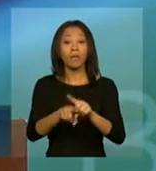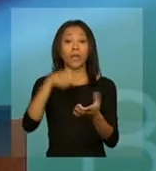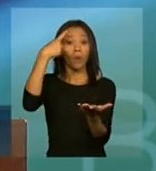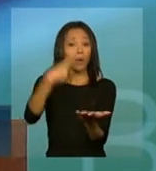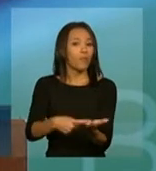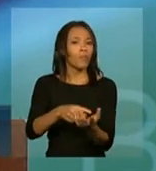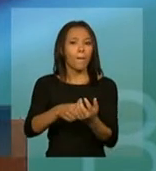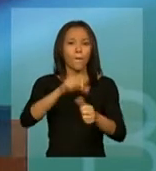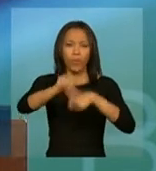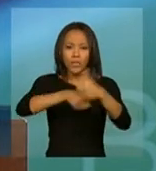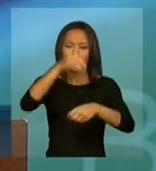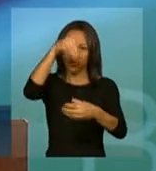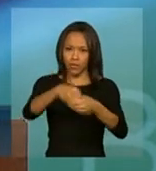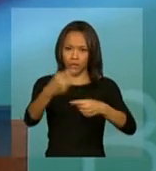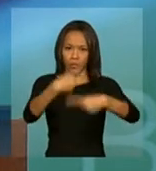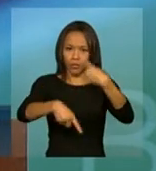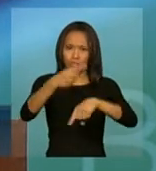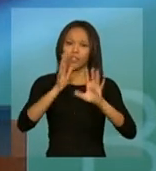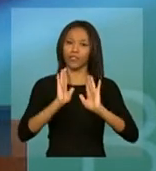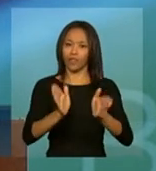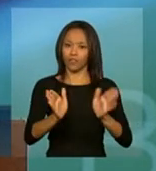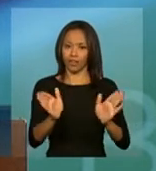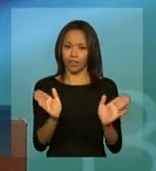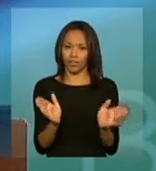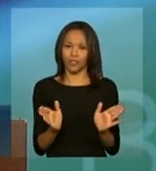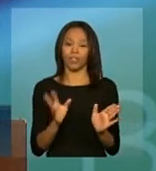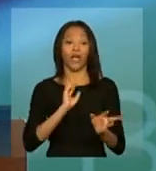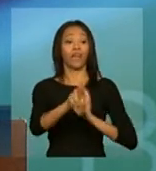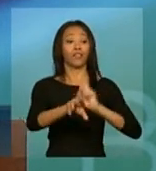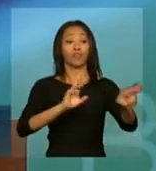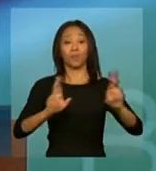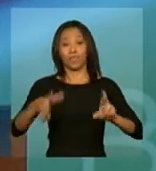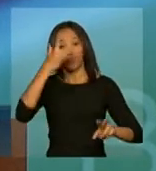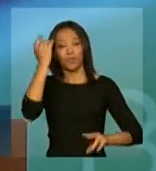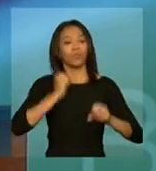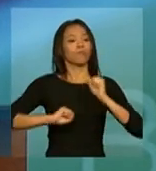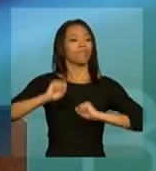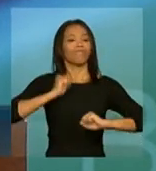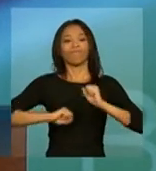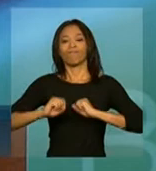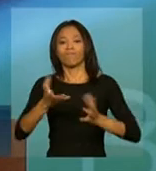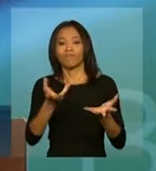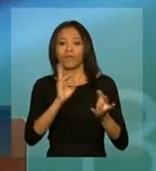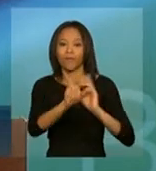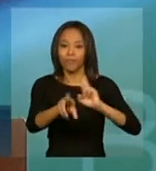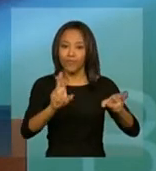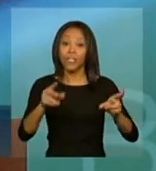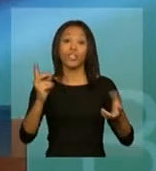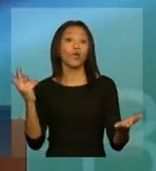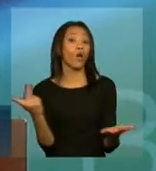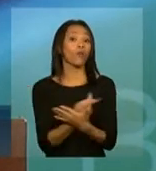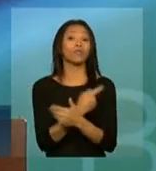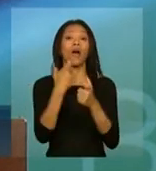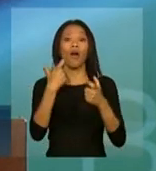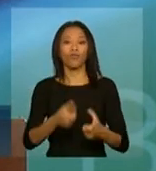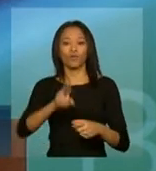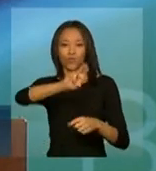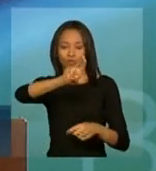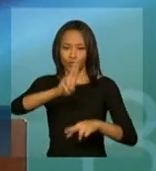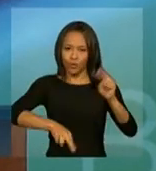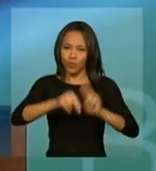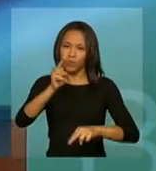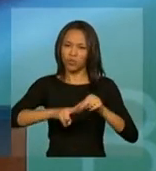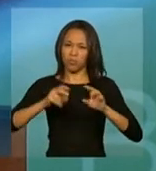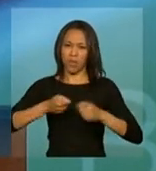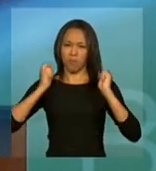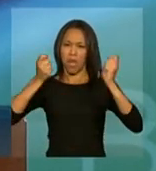quais já estão respondendo às inquietações e justas demandas que foram emanadas das ruas do Brasil. Na chefia desta pasta e sob a